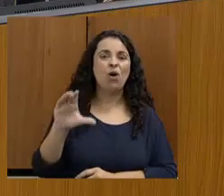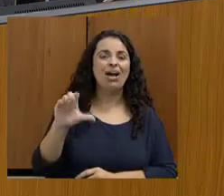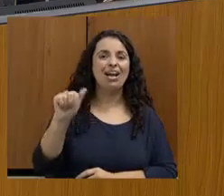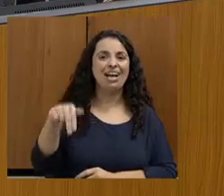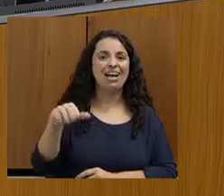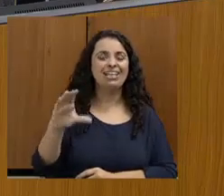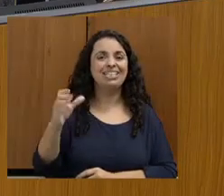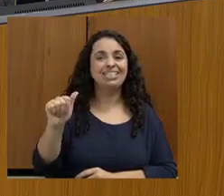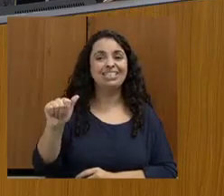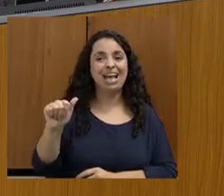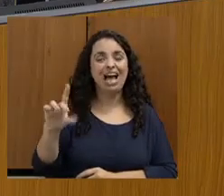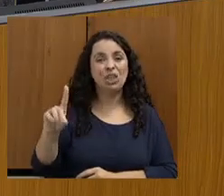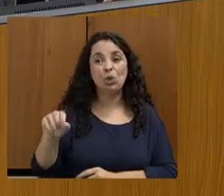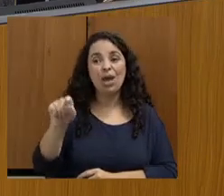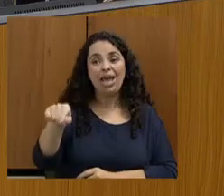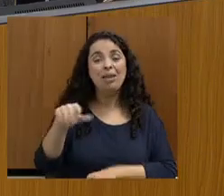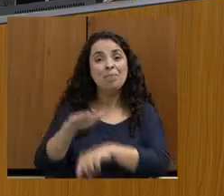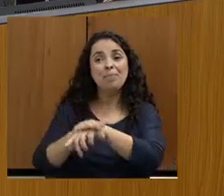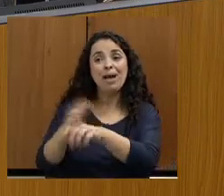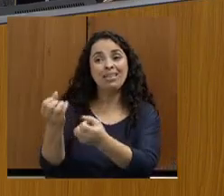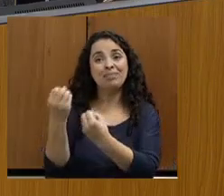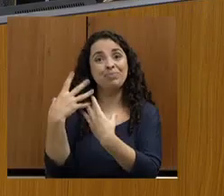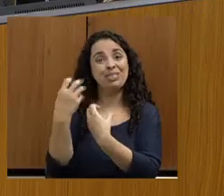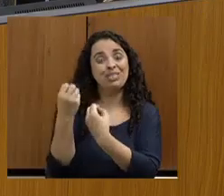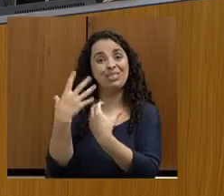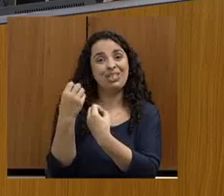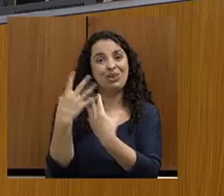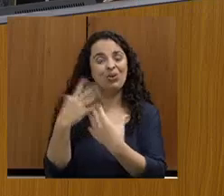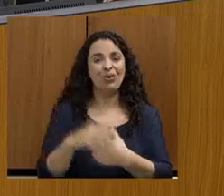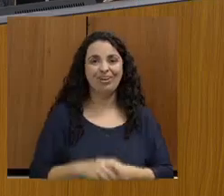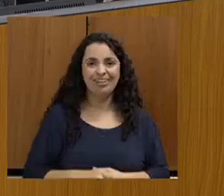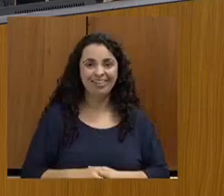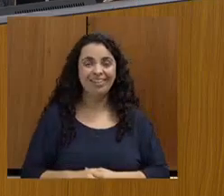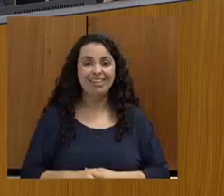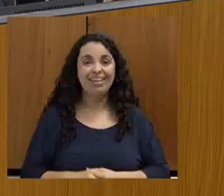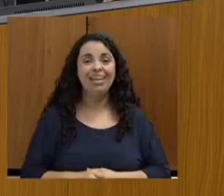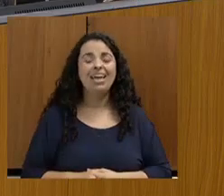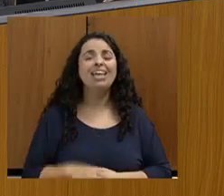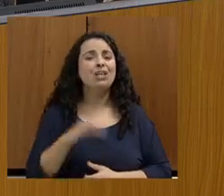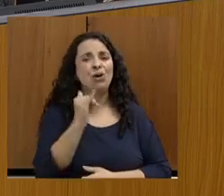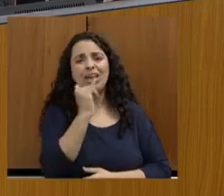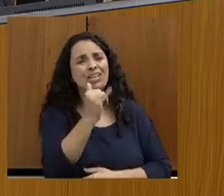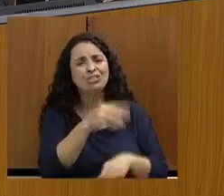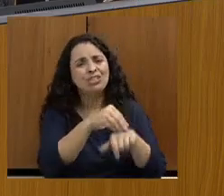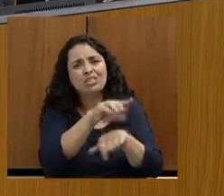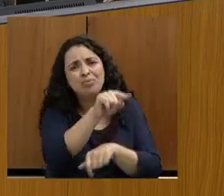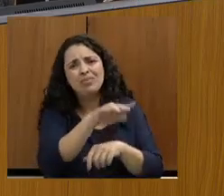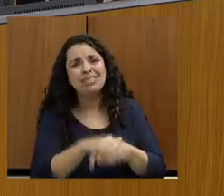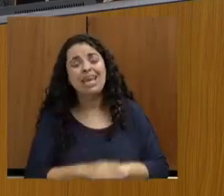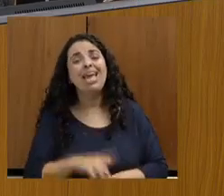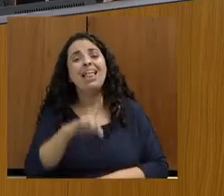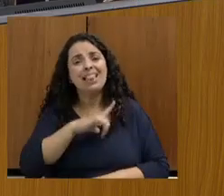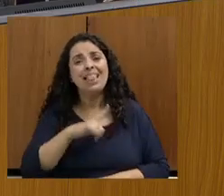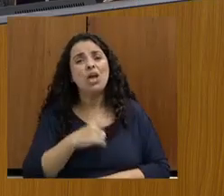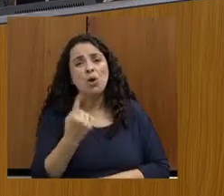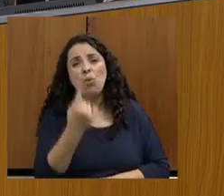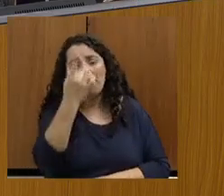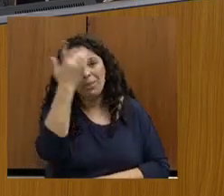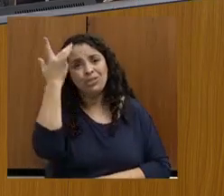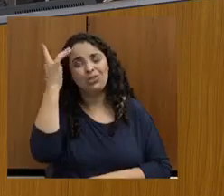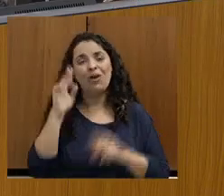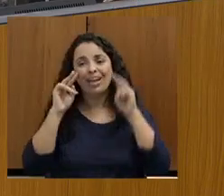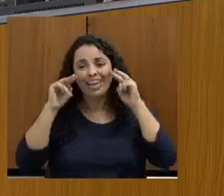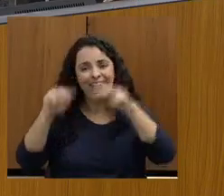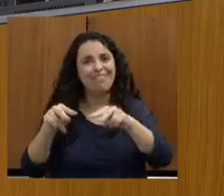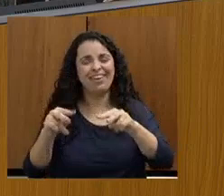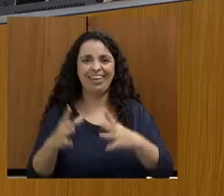anos. Então, tem uma pessoa que vê, entendeu? Que no final, tem pessoas que não vê, mas tem uma...